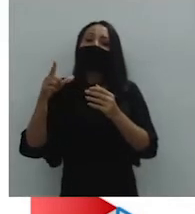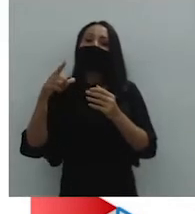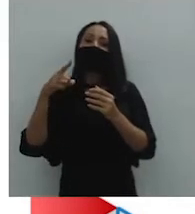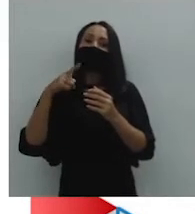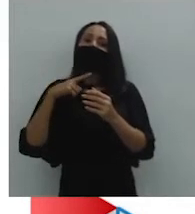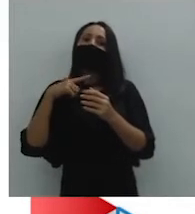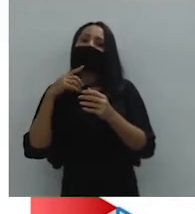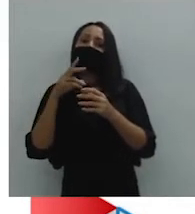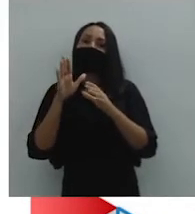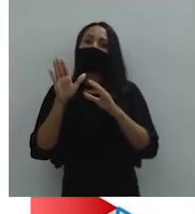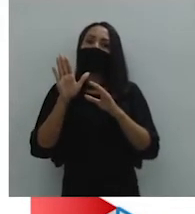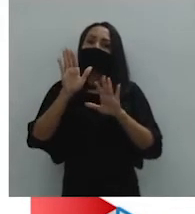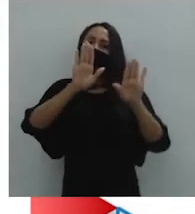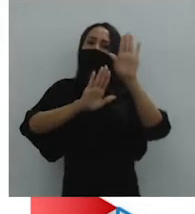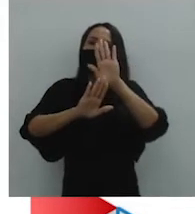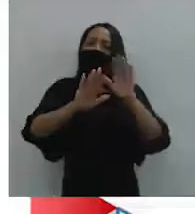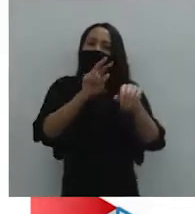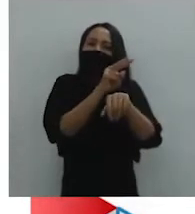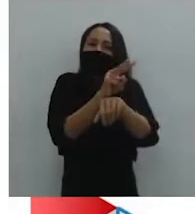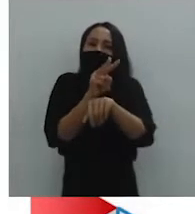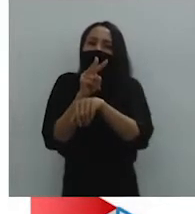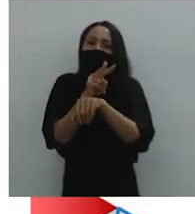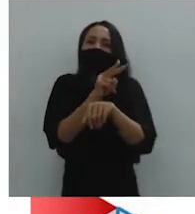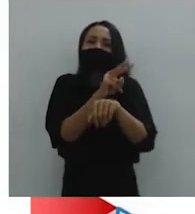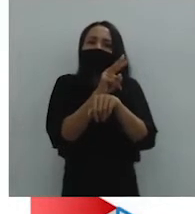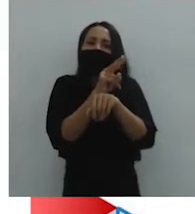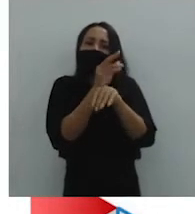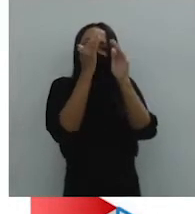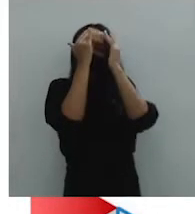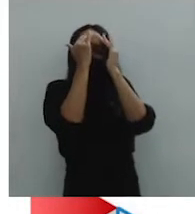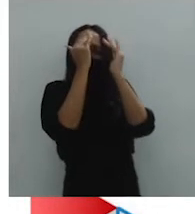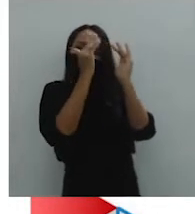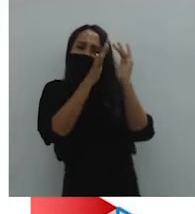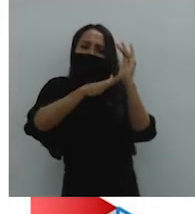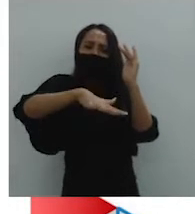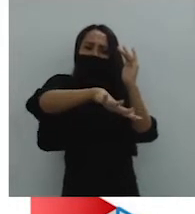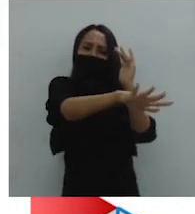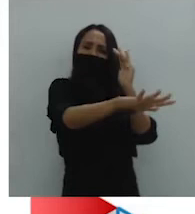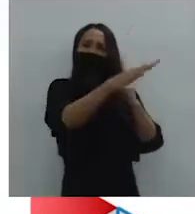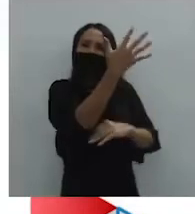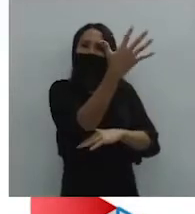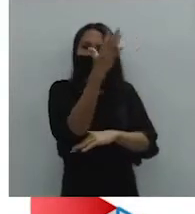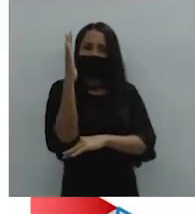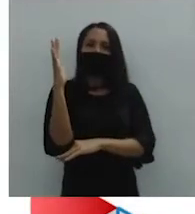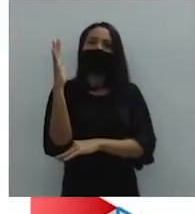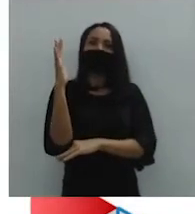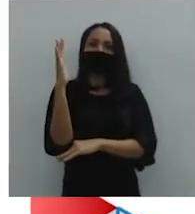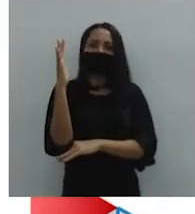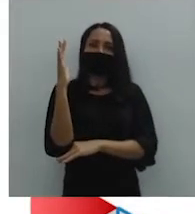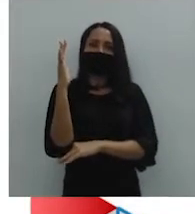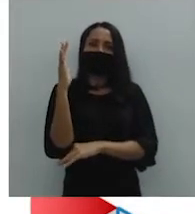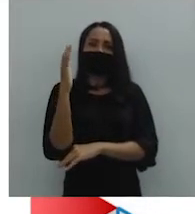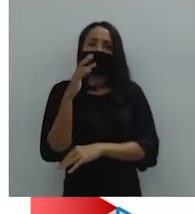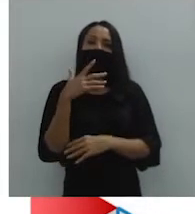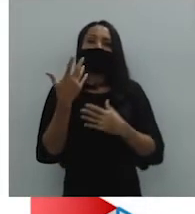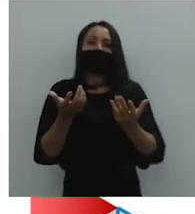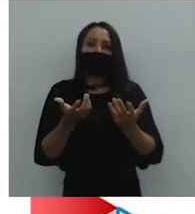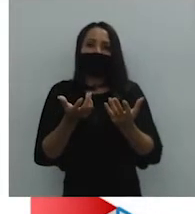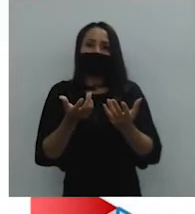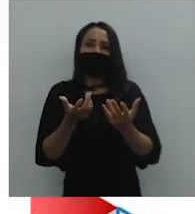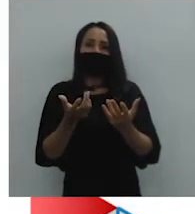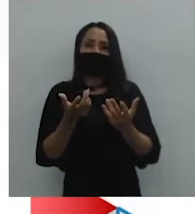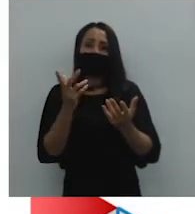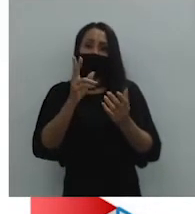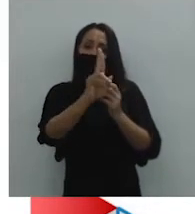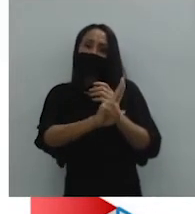aquele cuidado, aquele respeito para com a natureza. Ele se apropria dela,